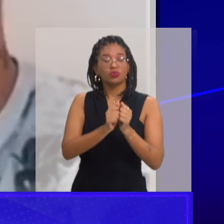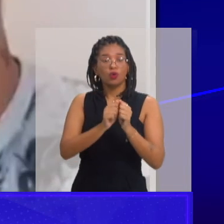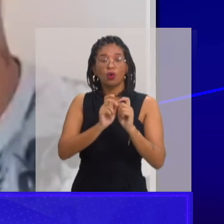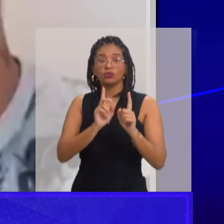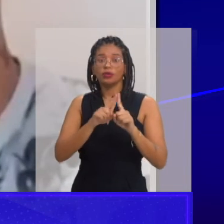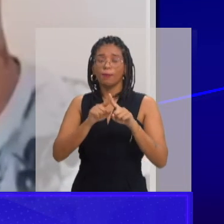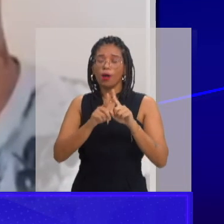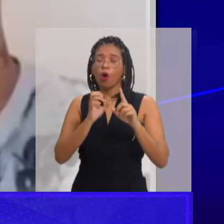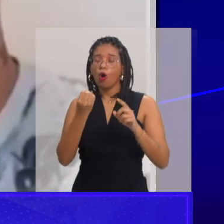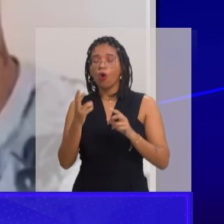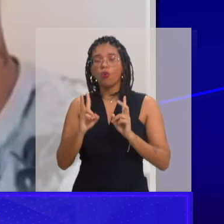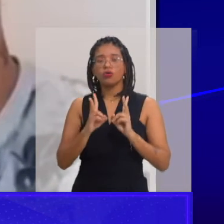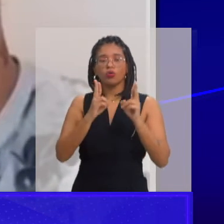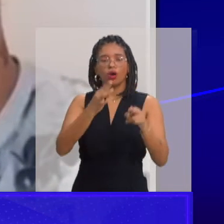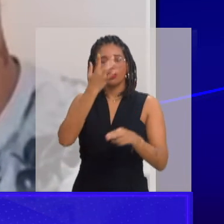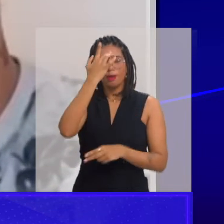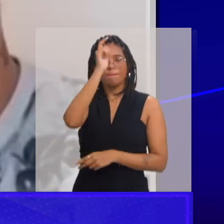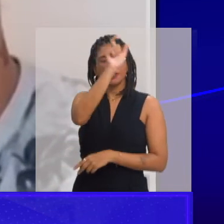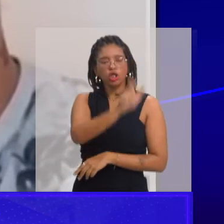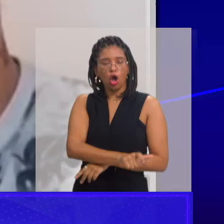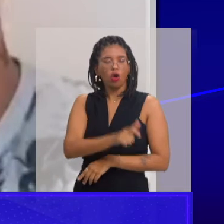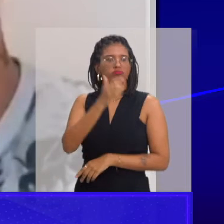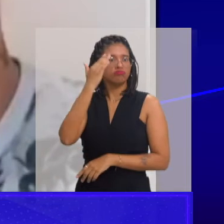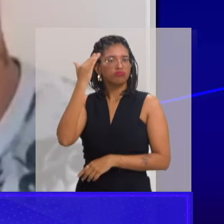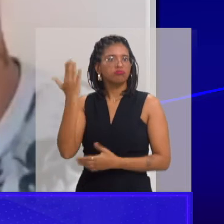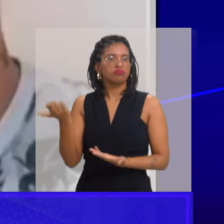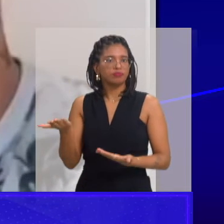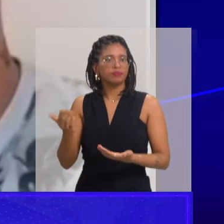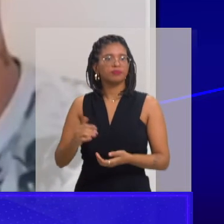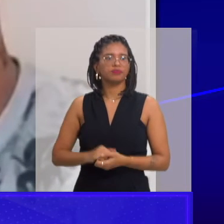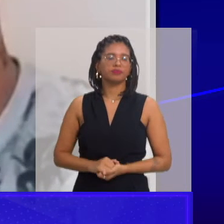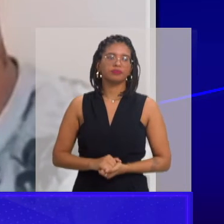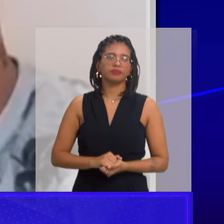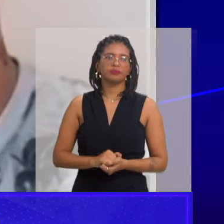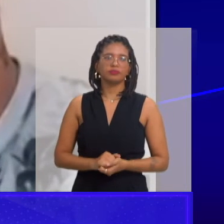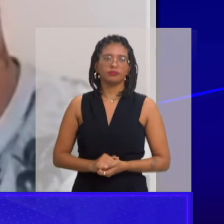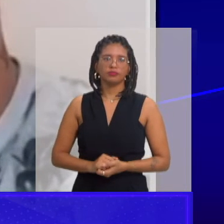trabalhar como fulano de tal. Quem seria esse fulano de tal?